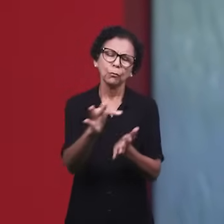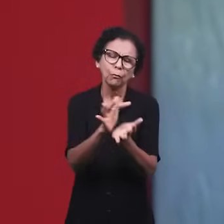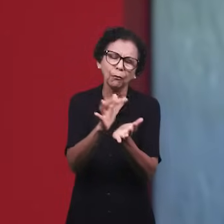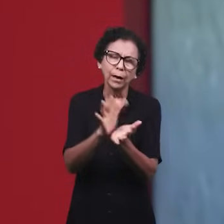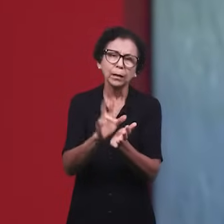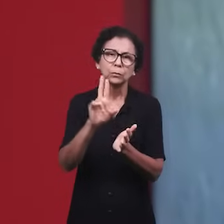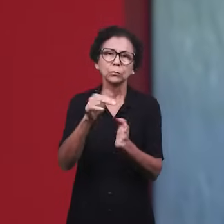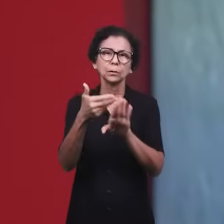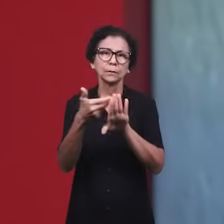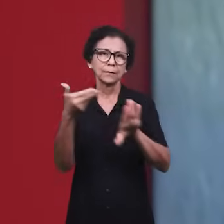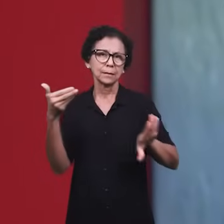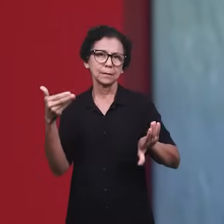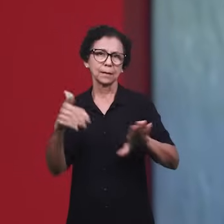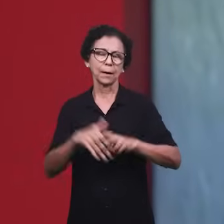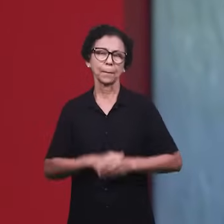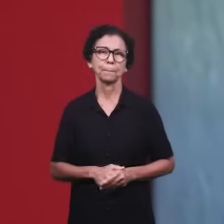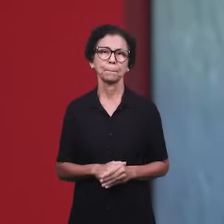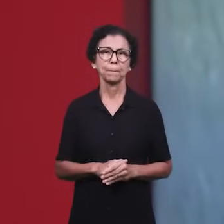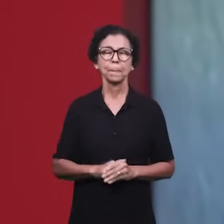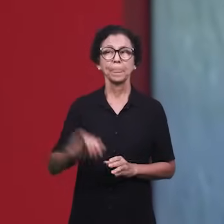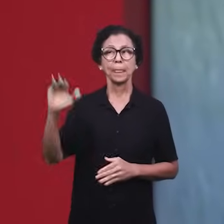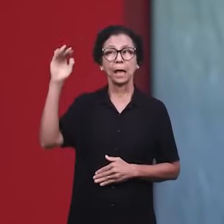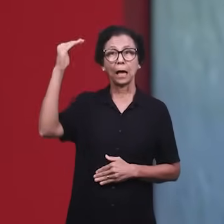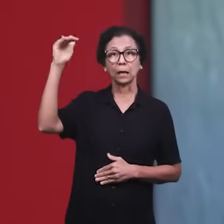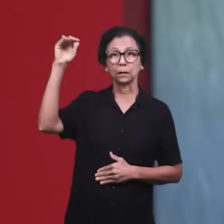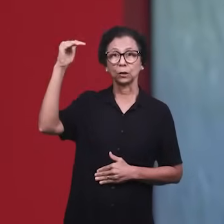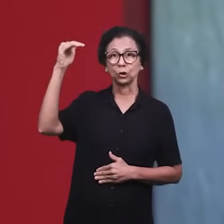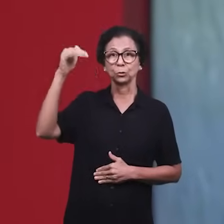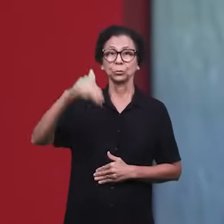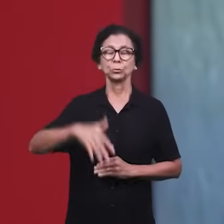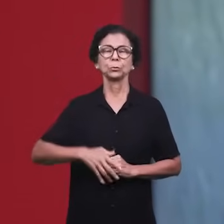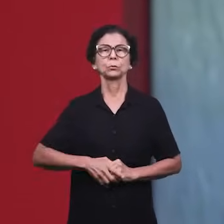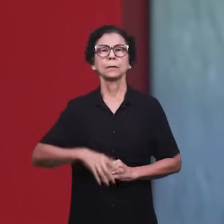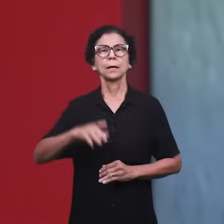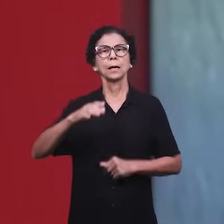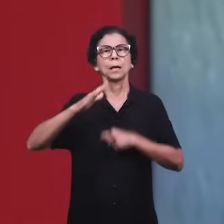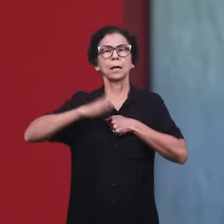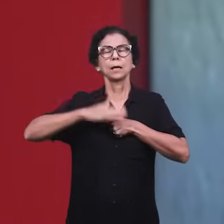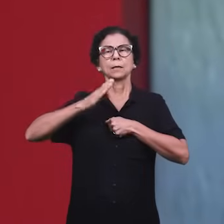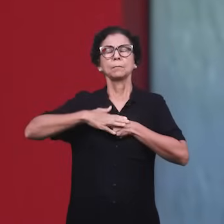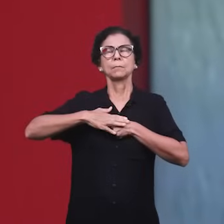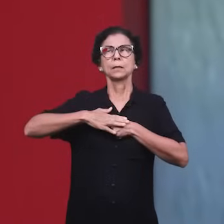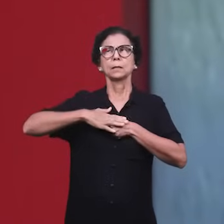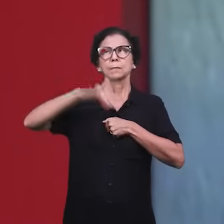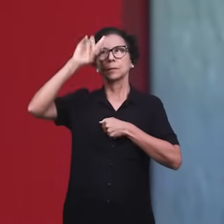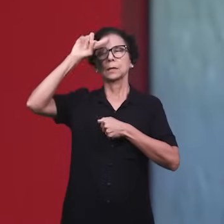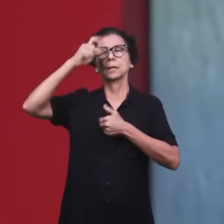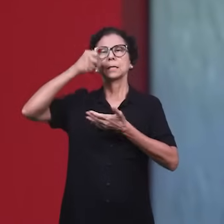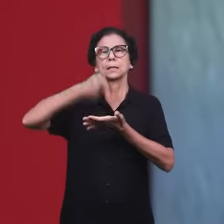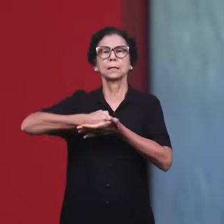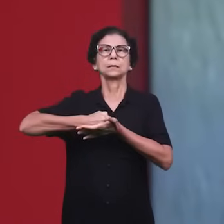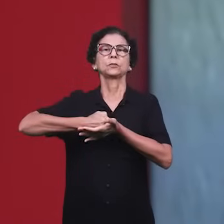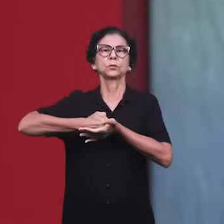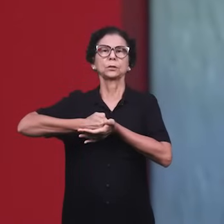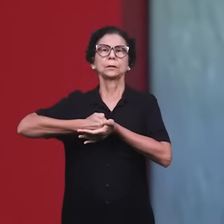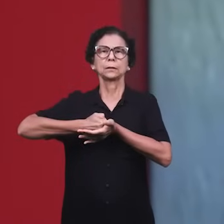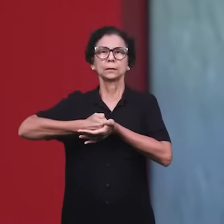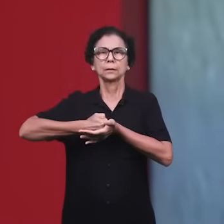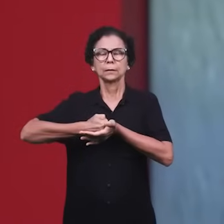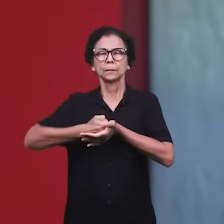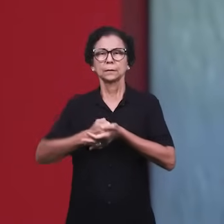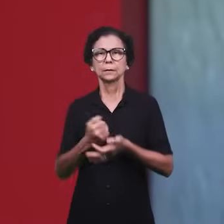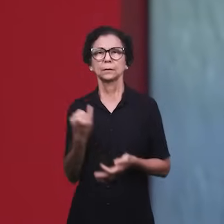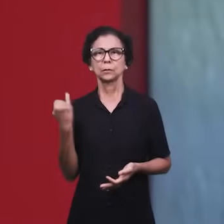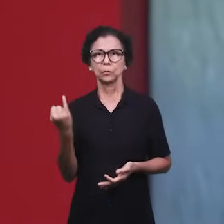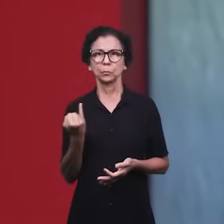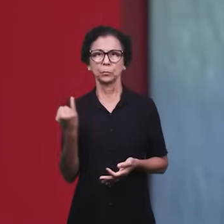dele e na consciência aí ele toma essa decisão O que é é é importante que a palavra no